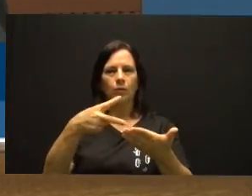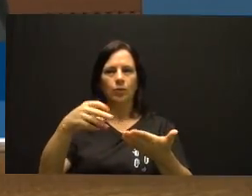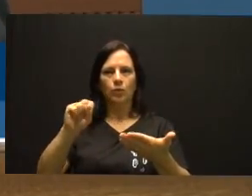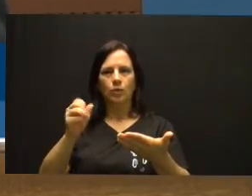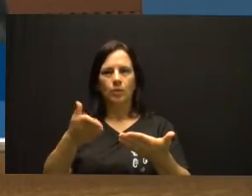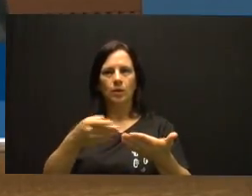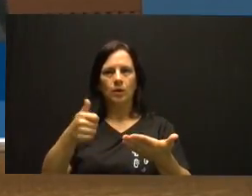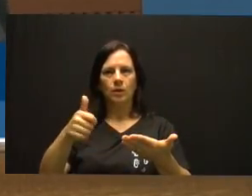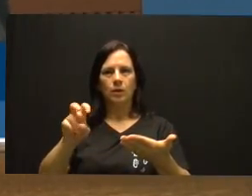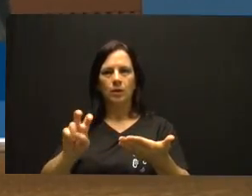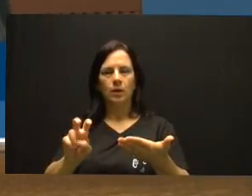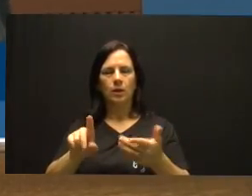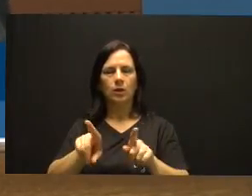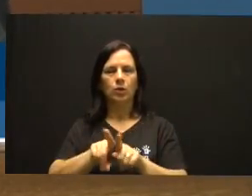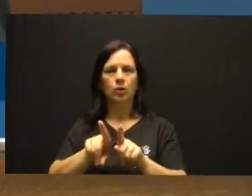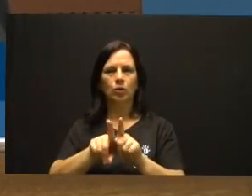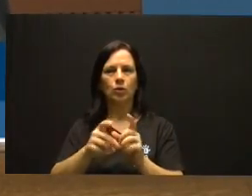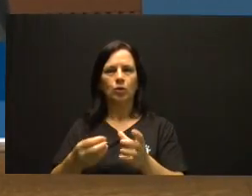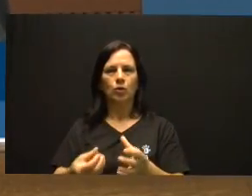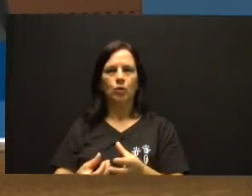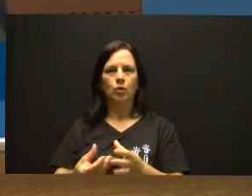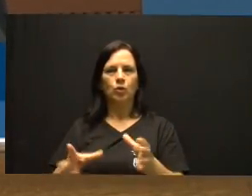ADM 128/15, celebrado com o